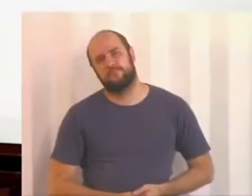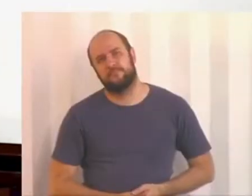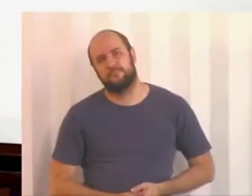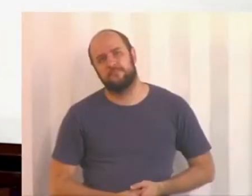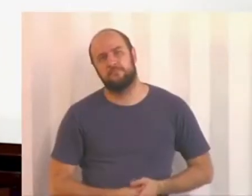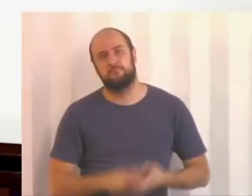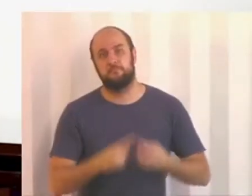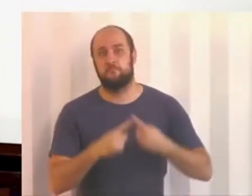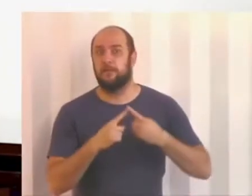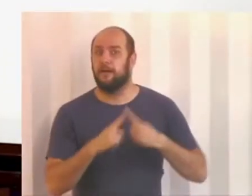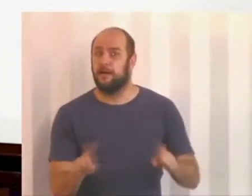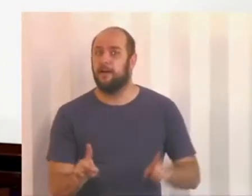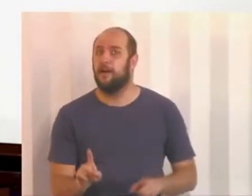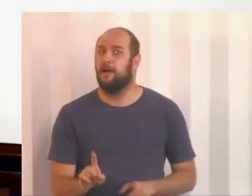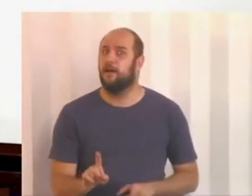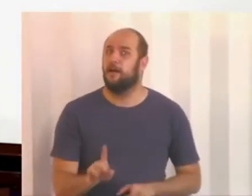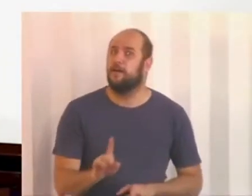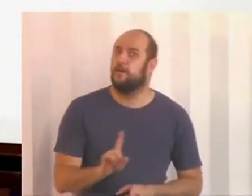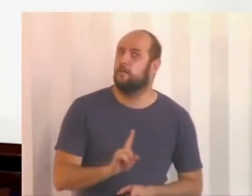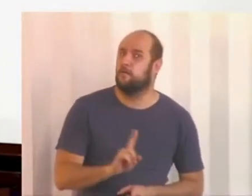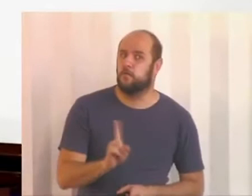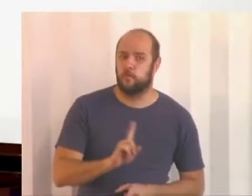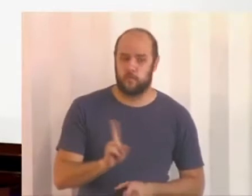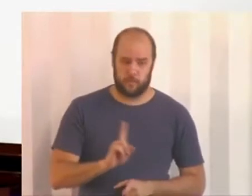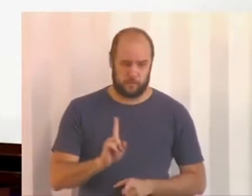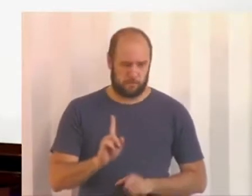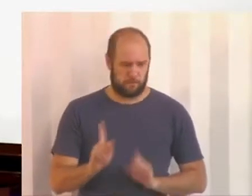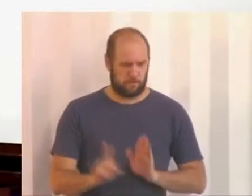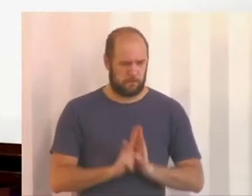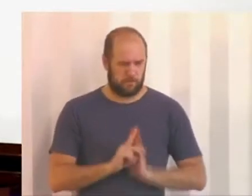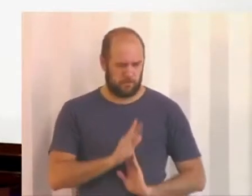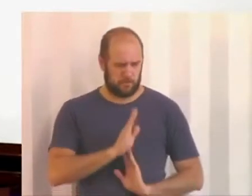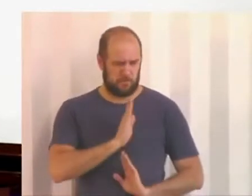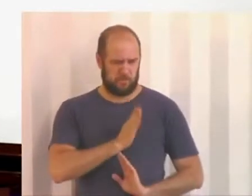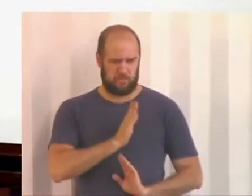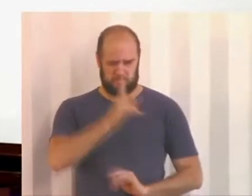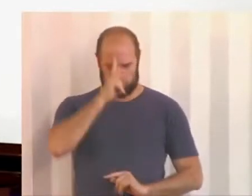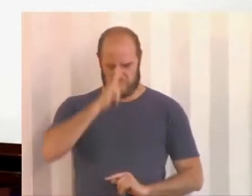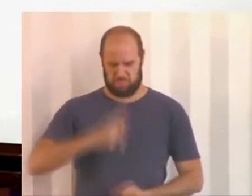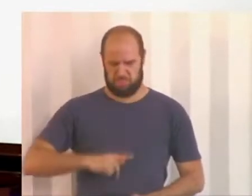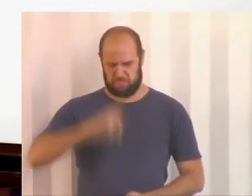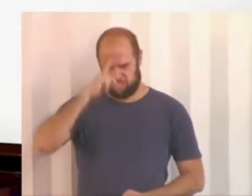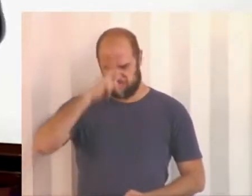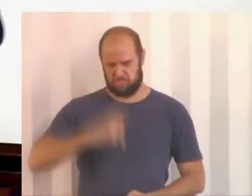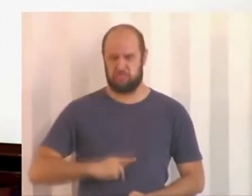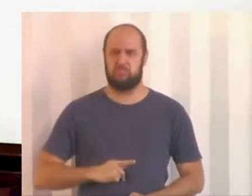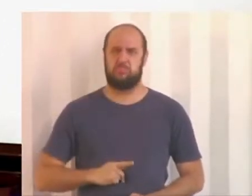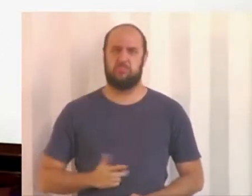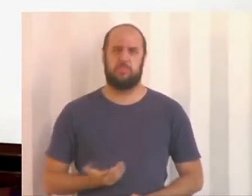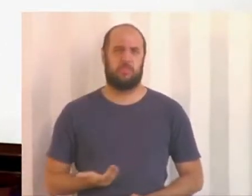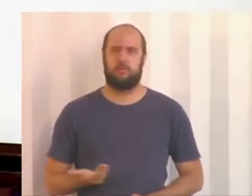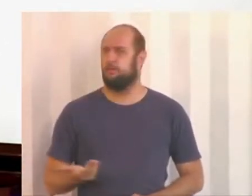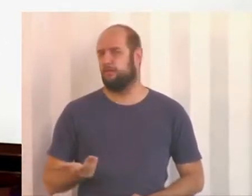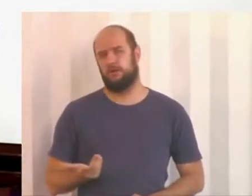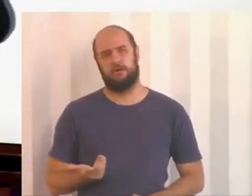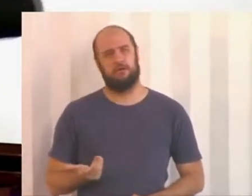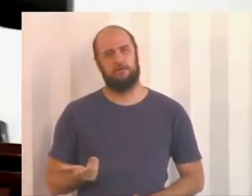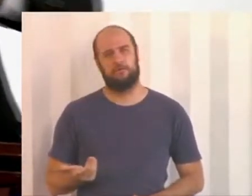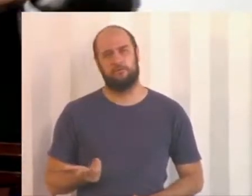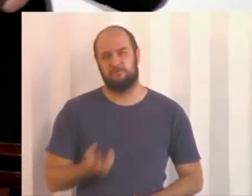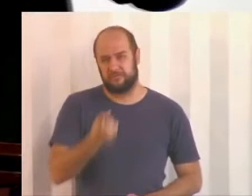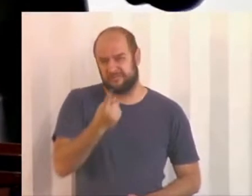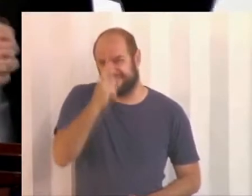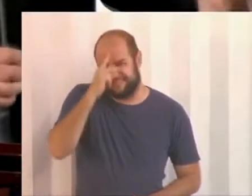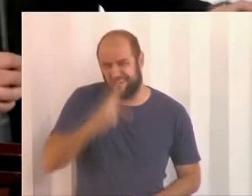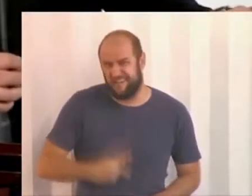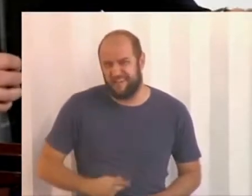uma motivação que vem de um coração egoísta, porque se for assim, você vai